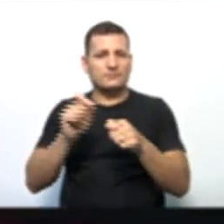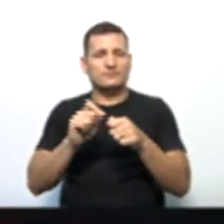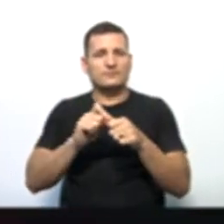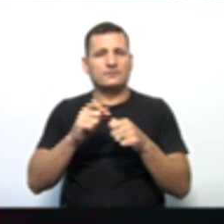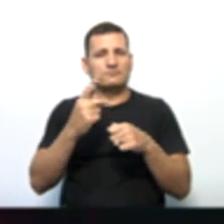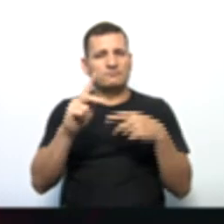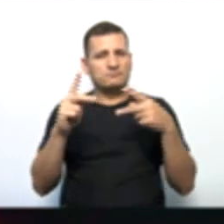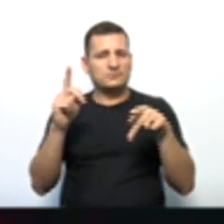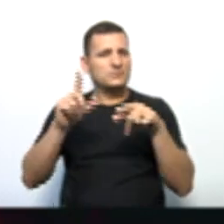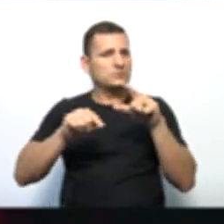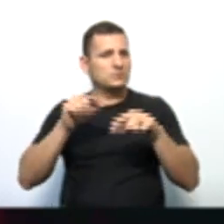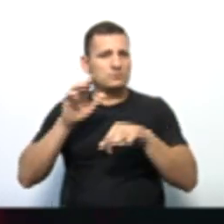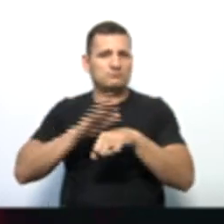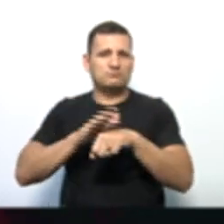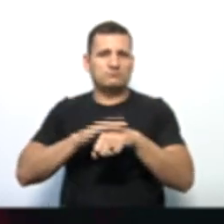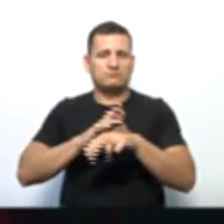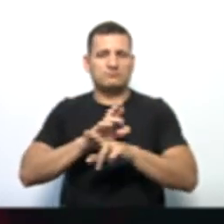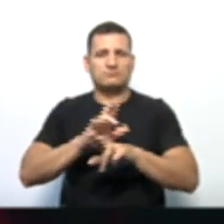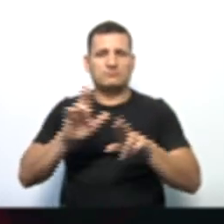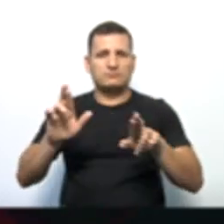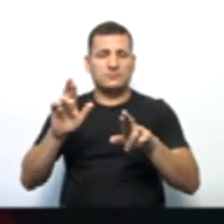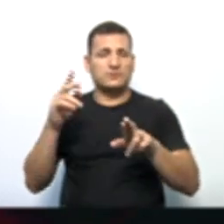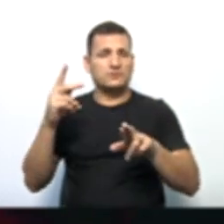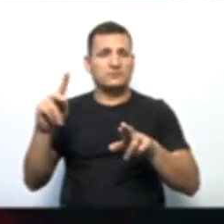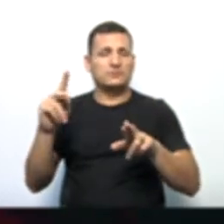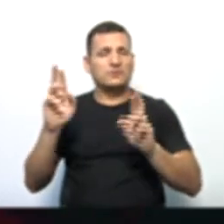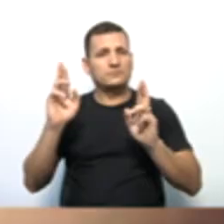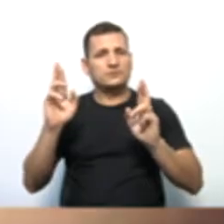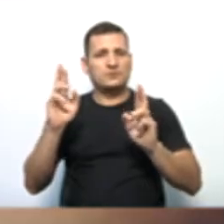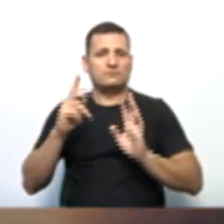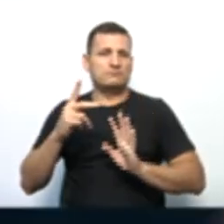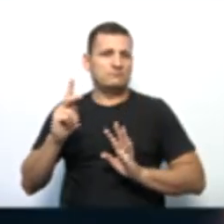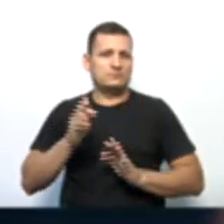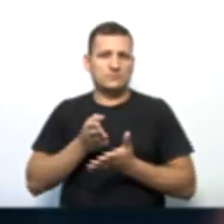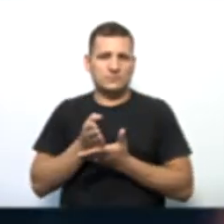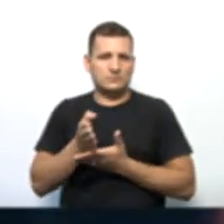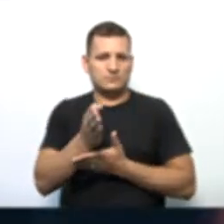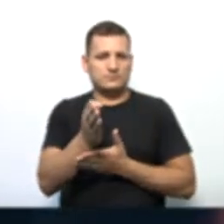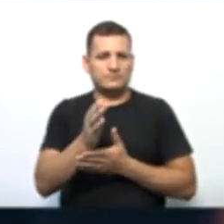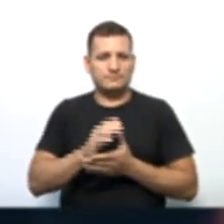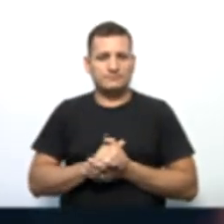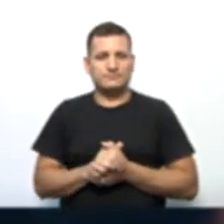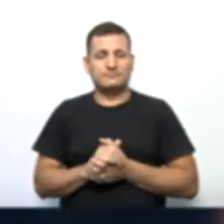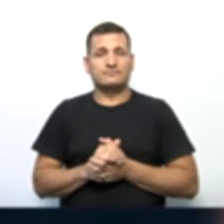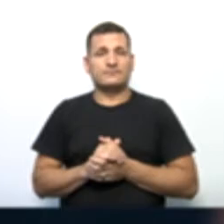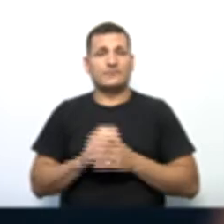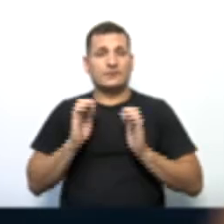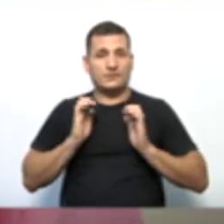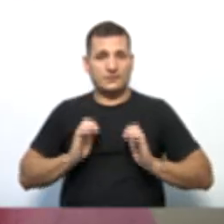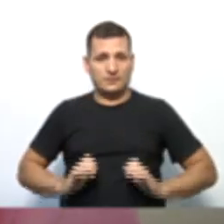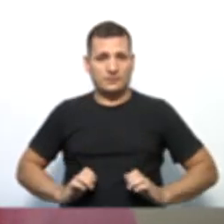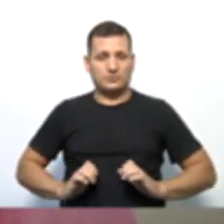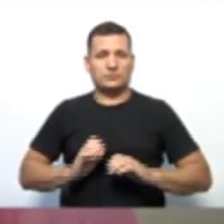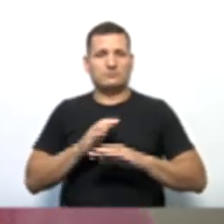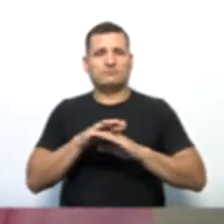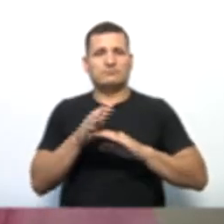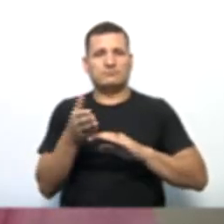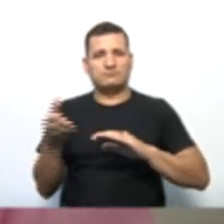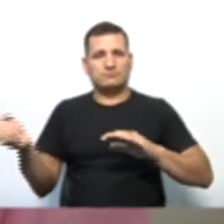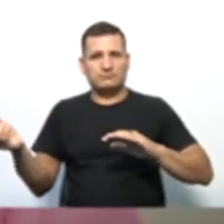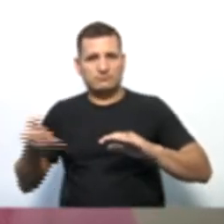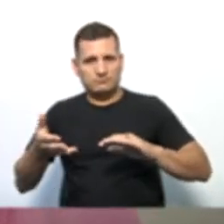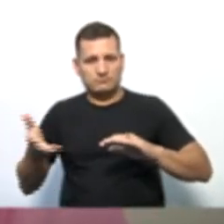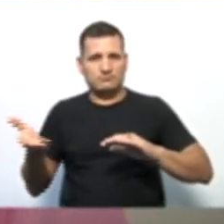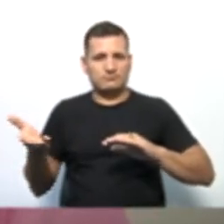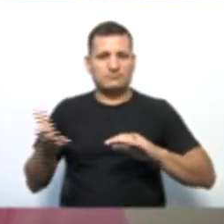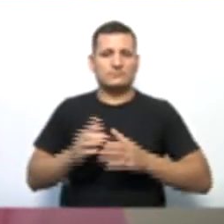por conta própria. Ele é responsável pelas suas deliberações. A ética contemporânea. A ética na idade